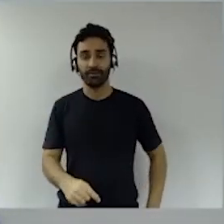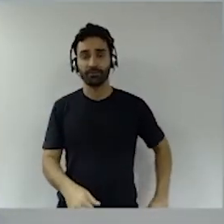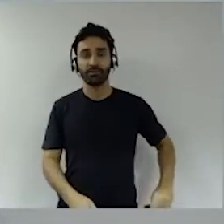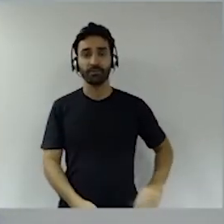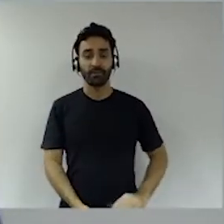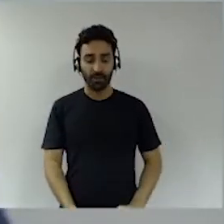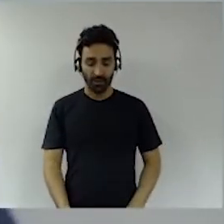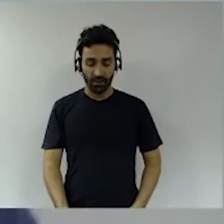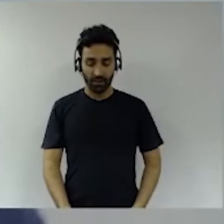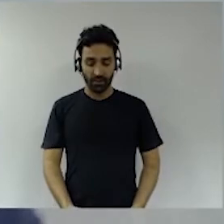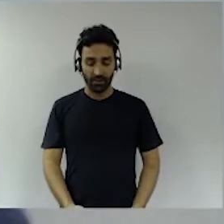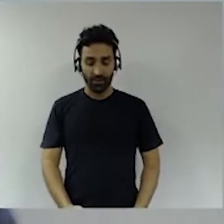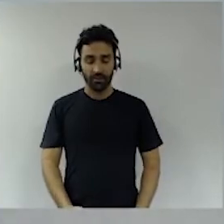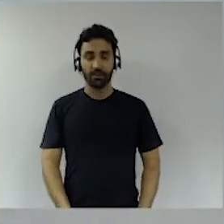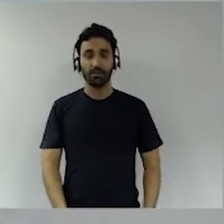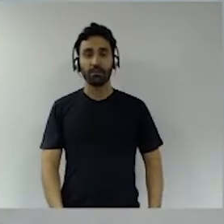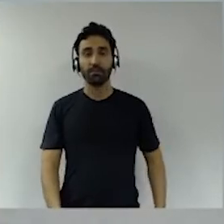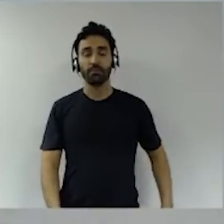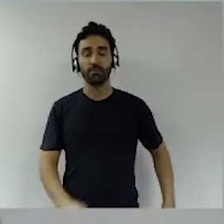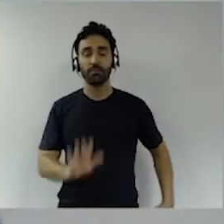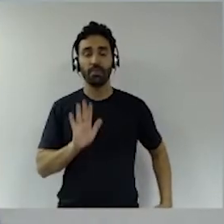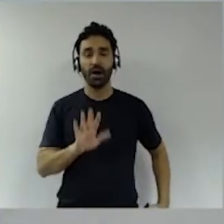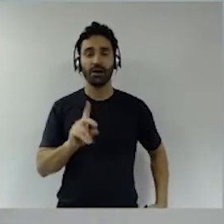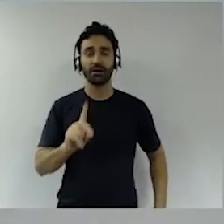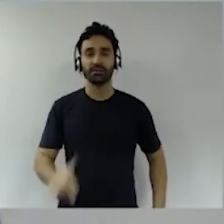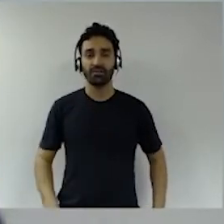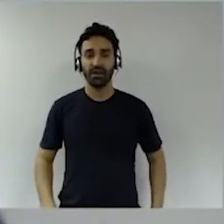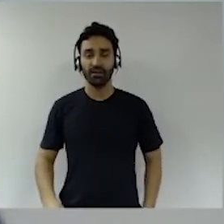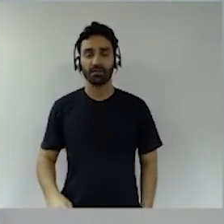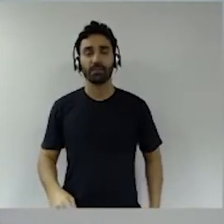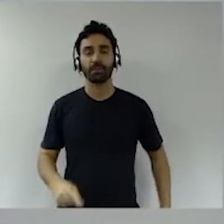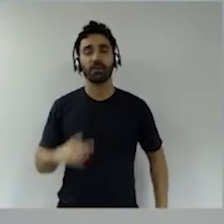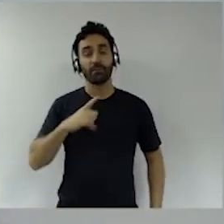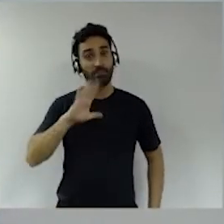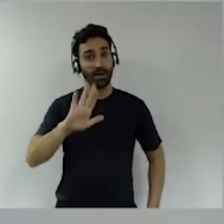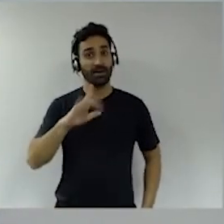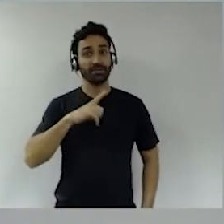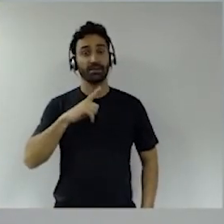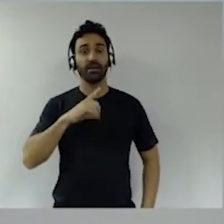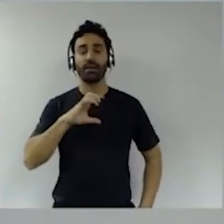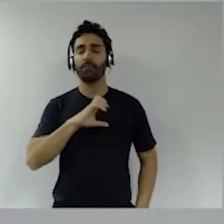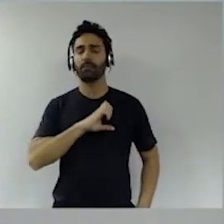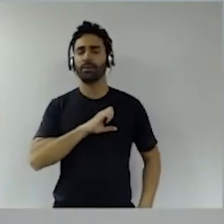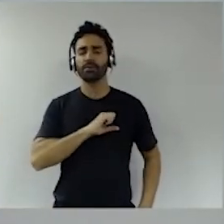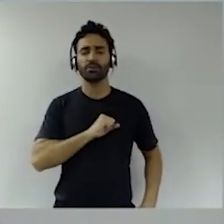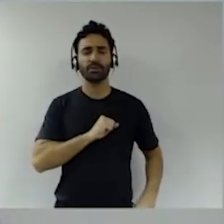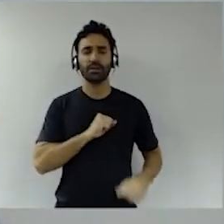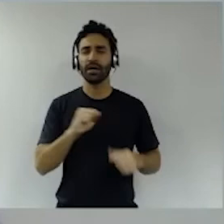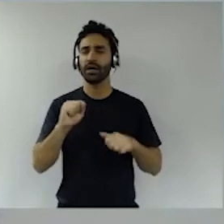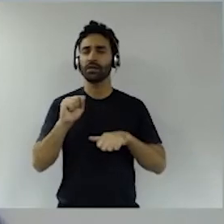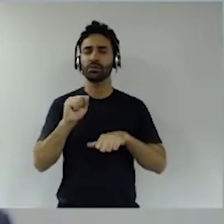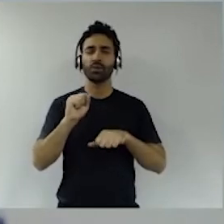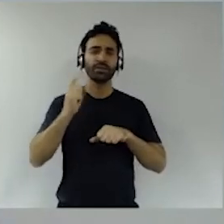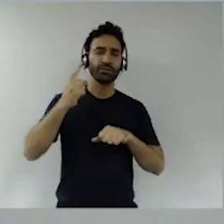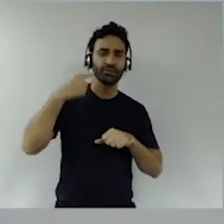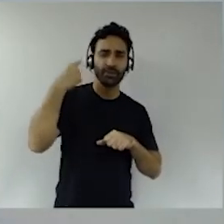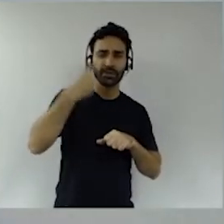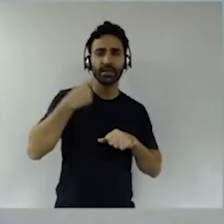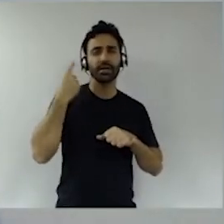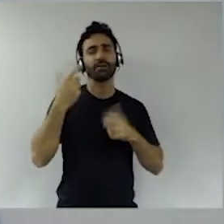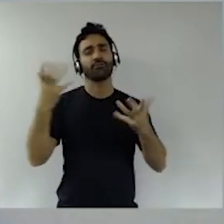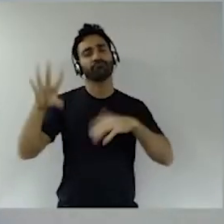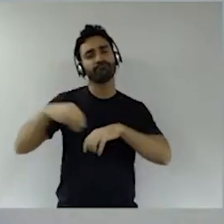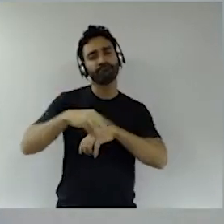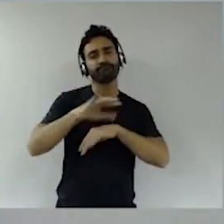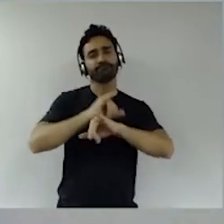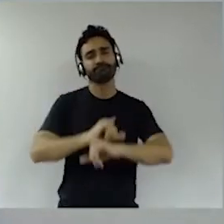um apaixonado pela advocacia, pela democracia, eu trouxe aqui algumas breves anotações para que a gente possa transmitir aqui em nome